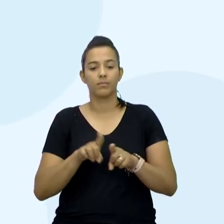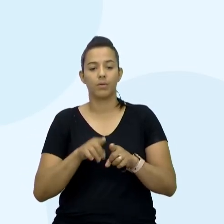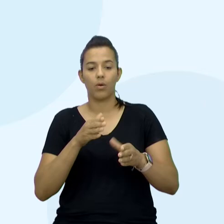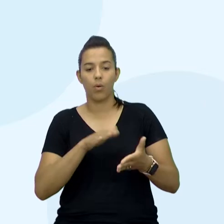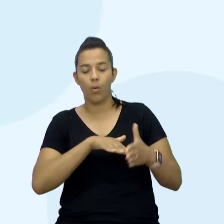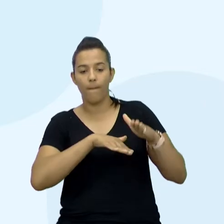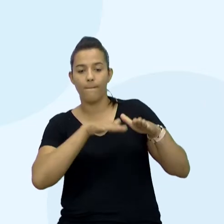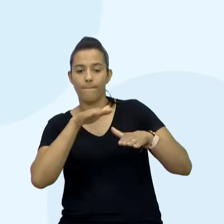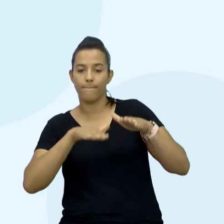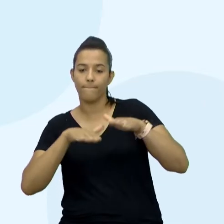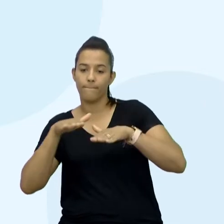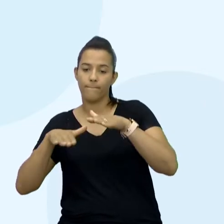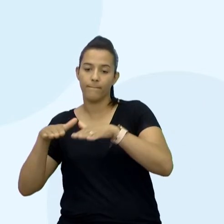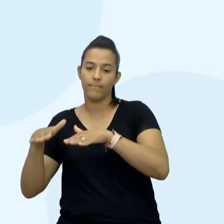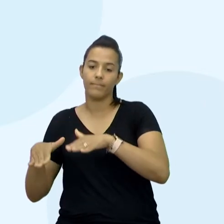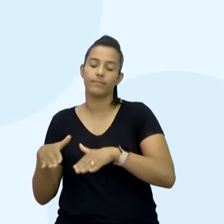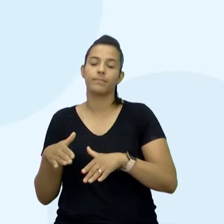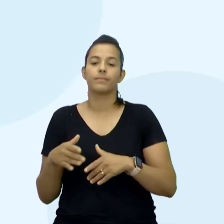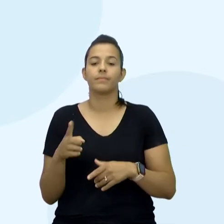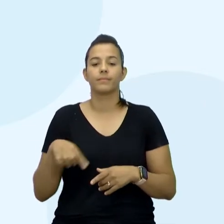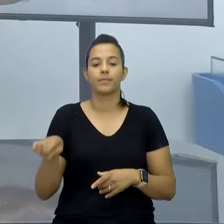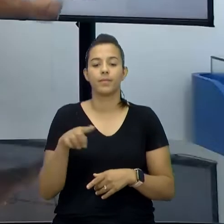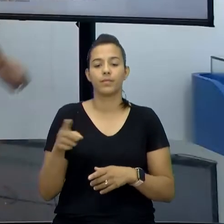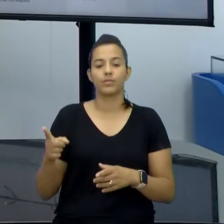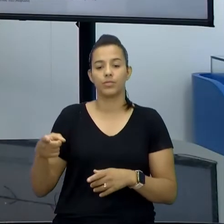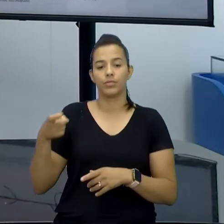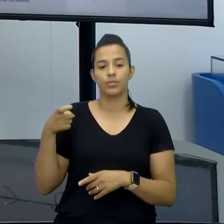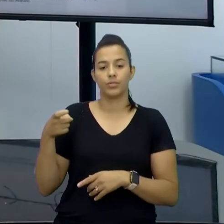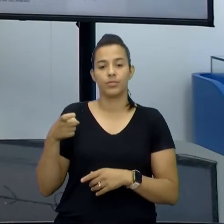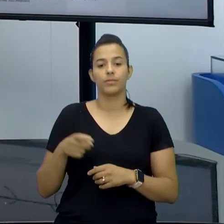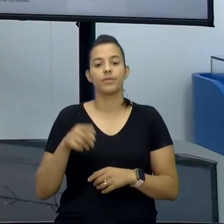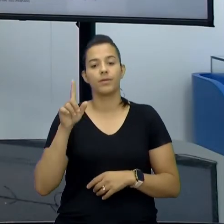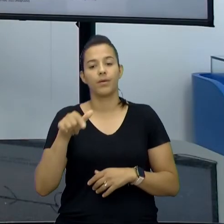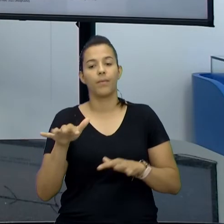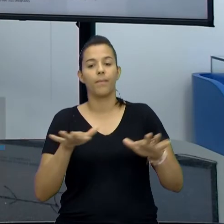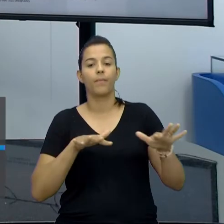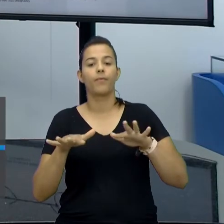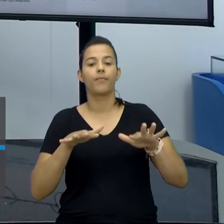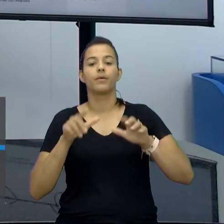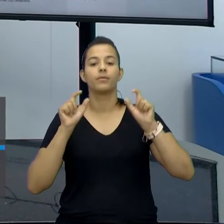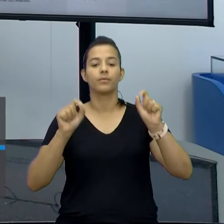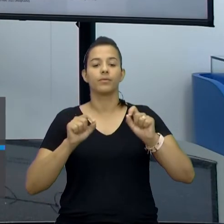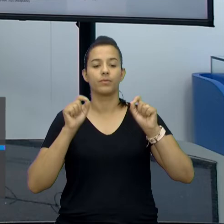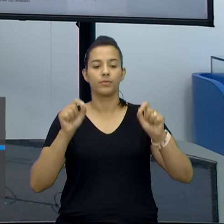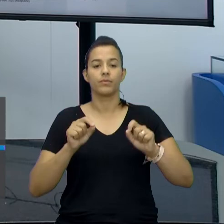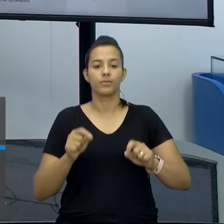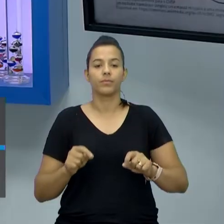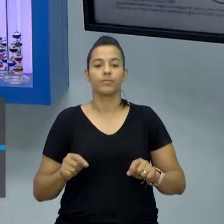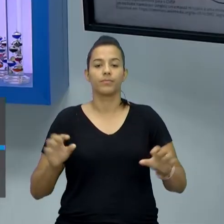né? Nessa direção aqui, ó. Começou na direção X. É um movimento que é, Gibalina?